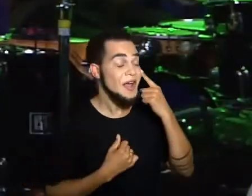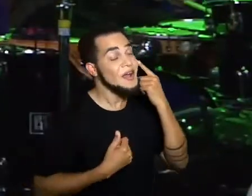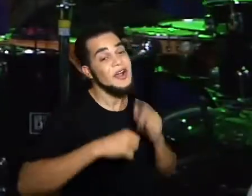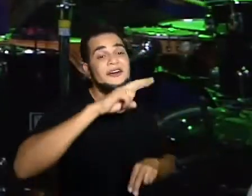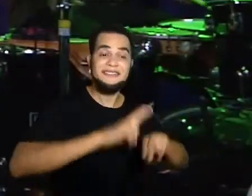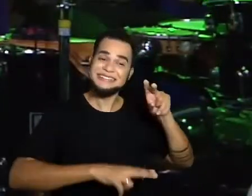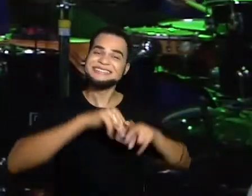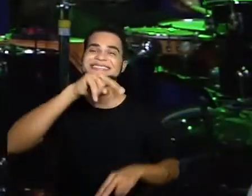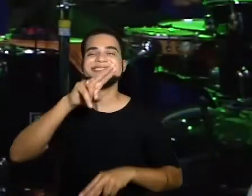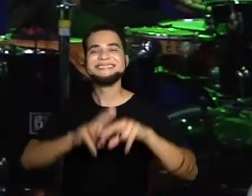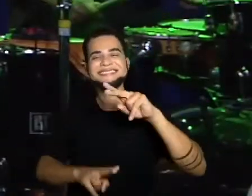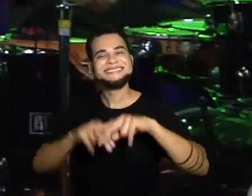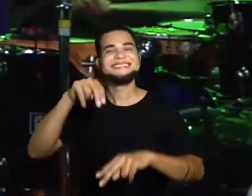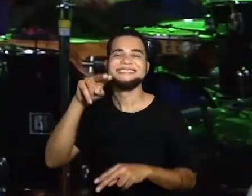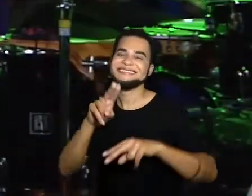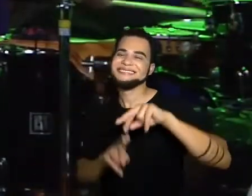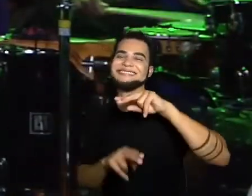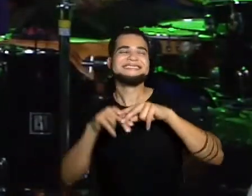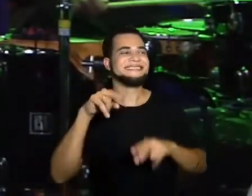caminho.